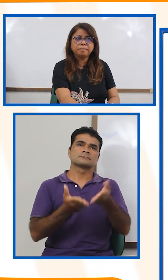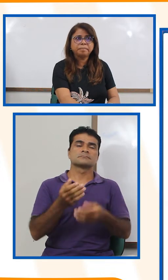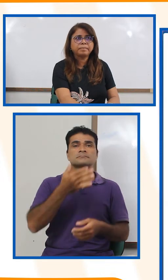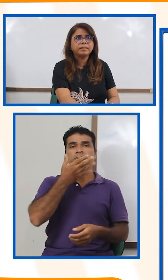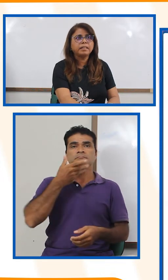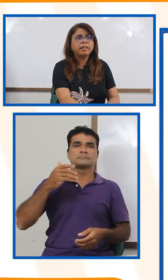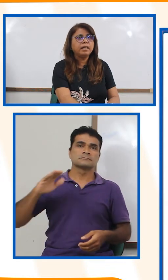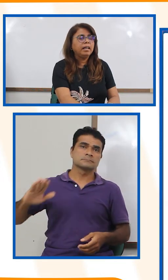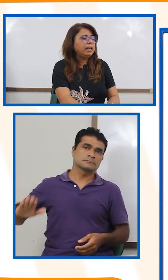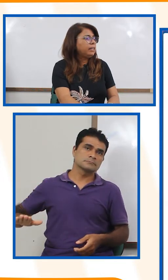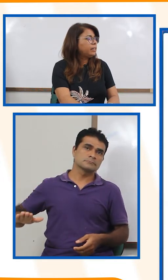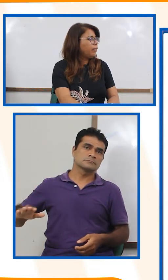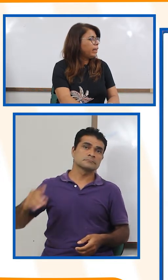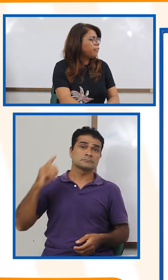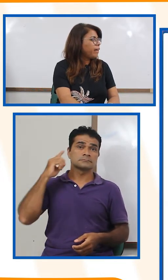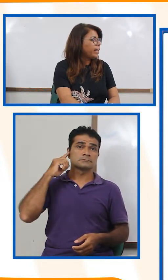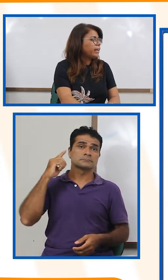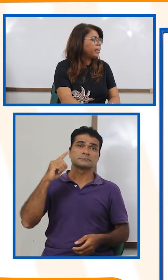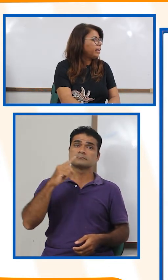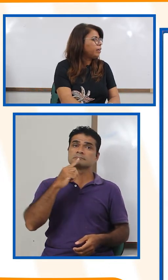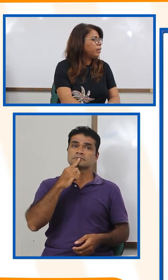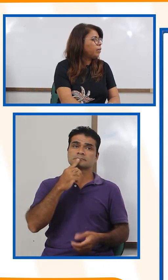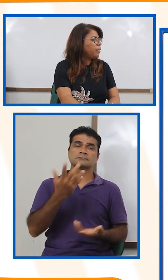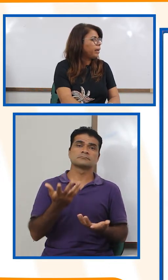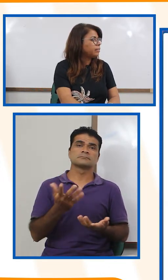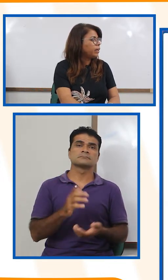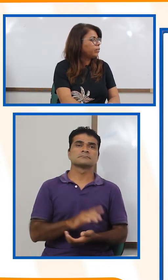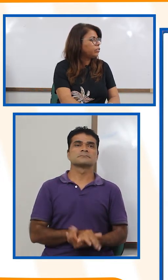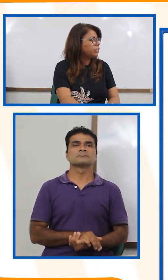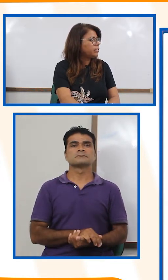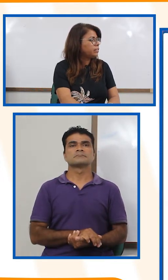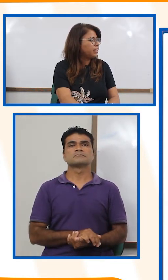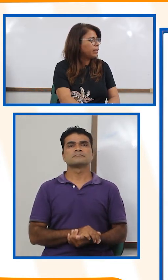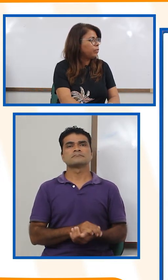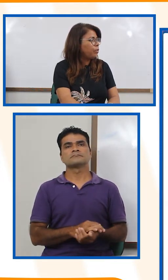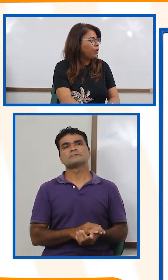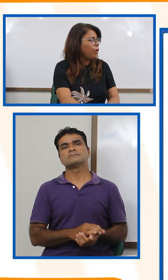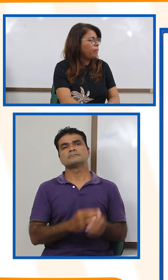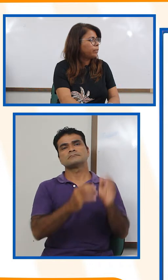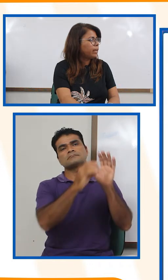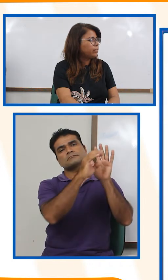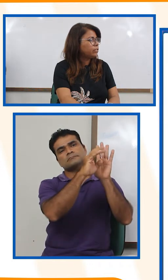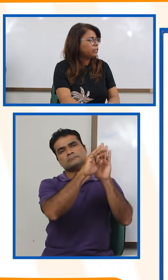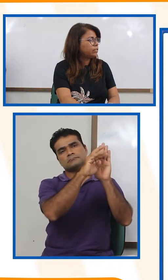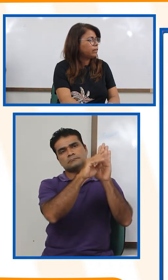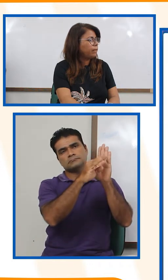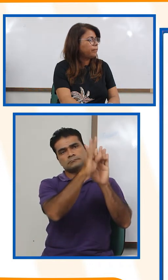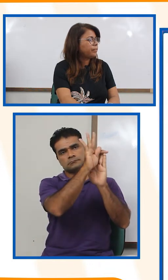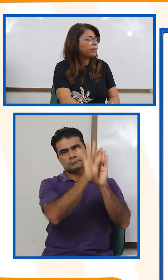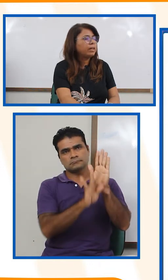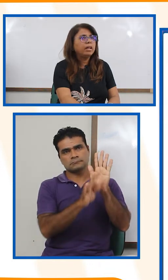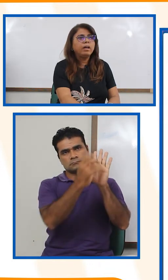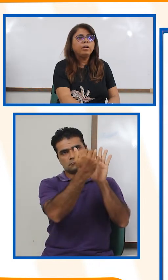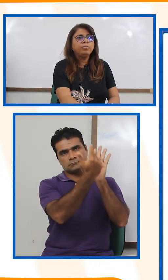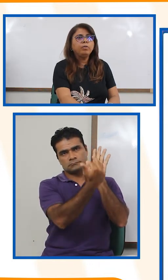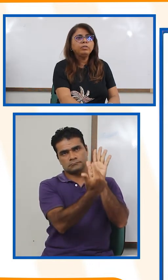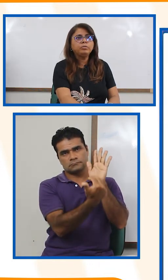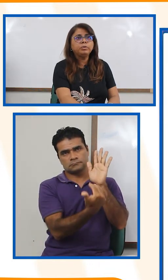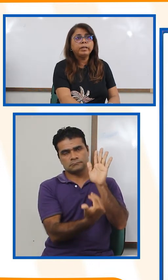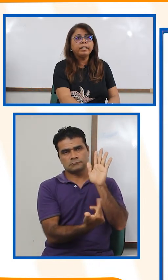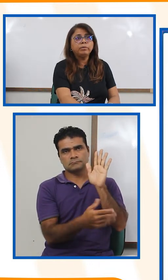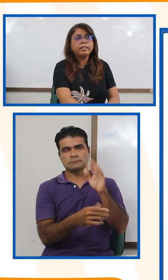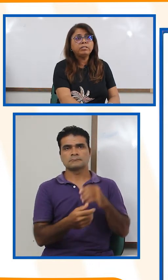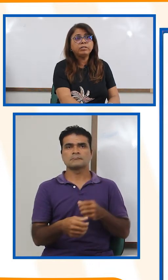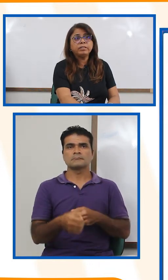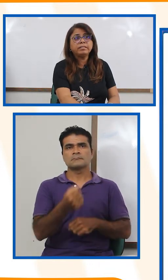audição. Então ela vai aqui e começa. A notícia está aqui, o corpo da notícia. Ó. No